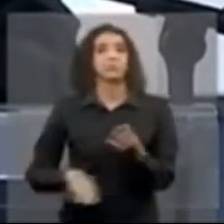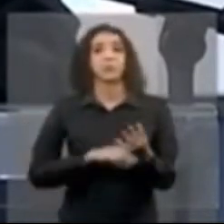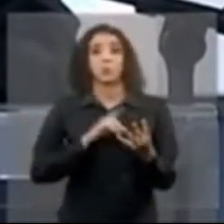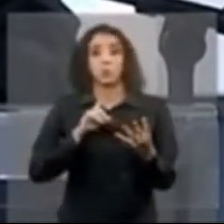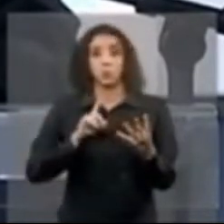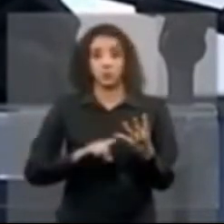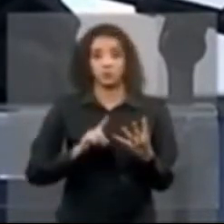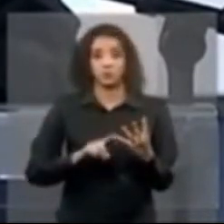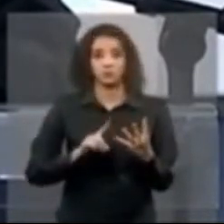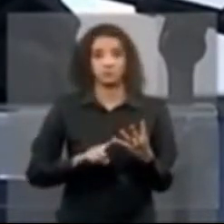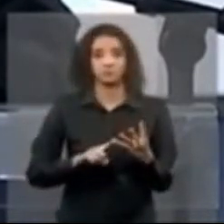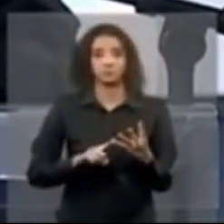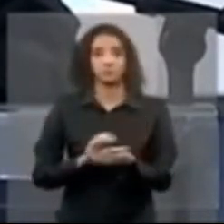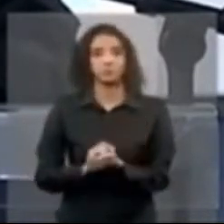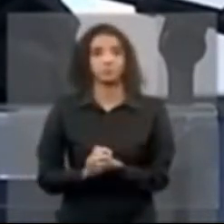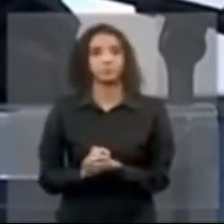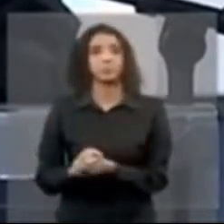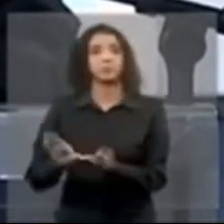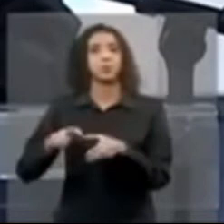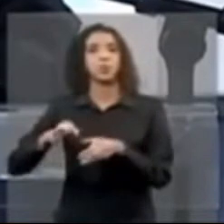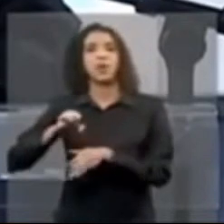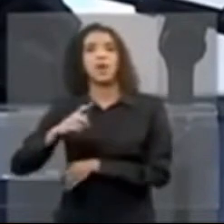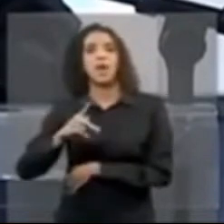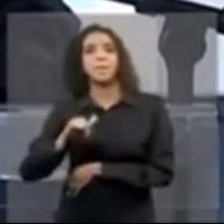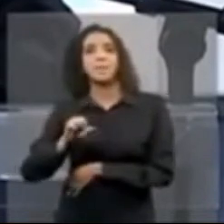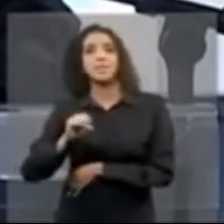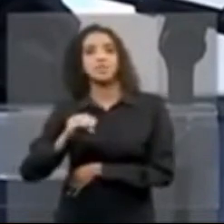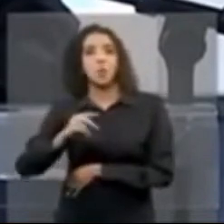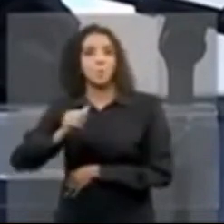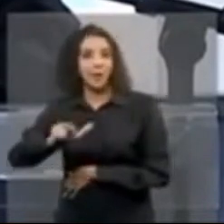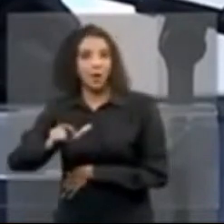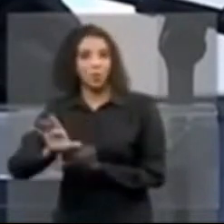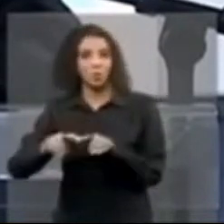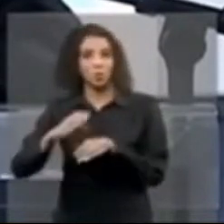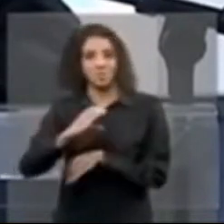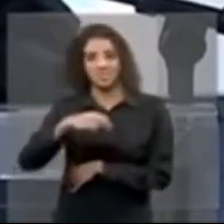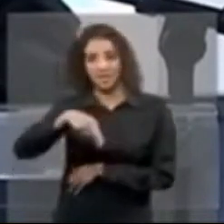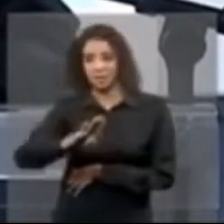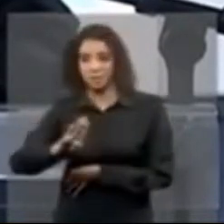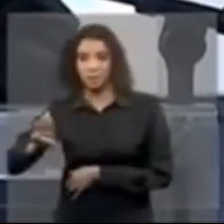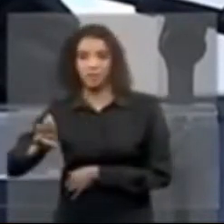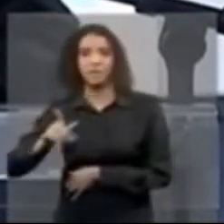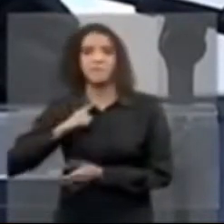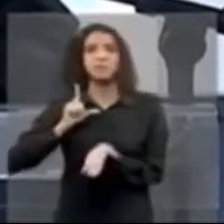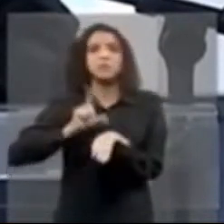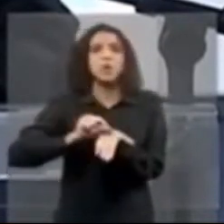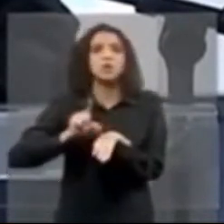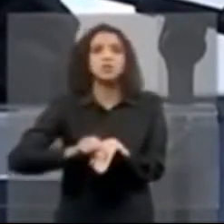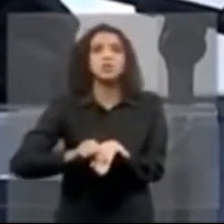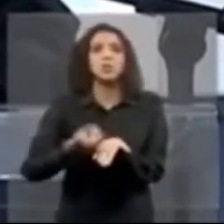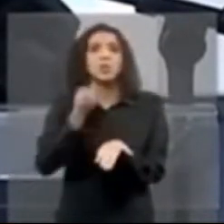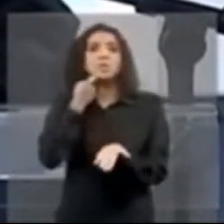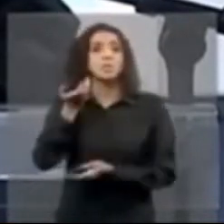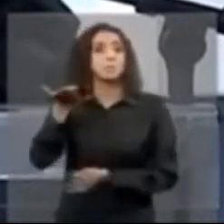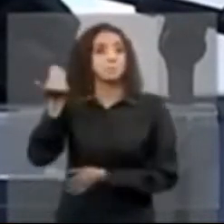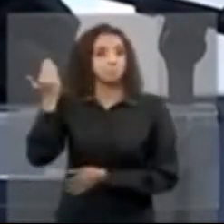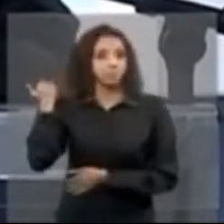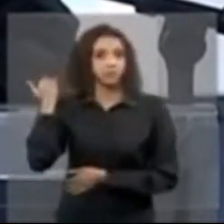A Comissão Episcopal da Pastoral Familiar da CNBB, em artigo publicado na última